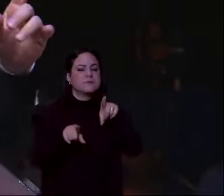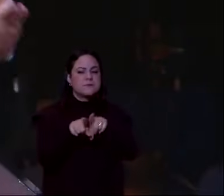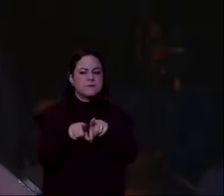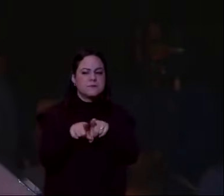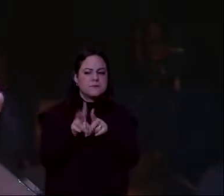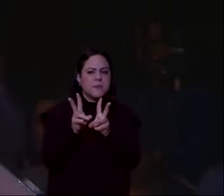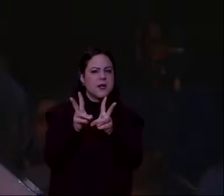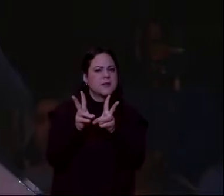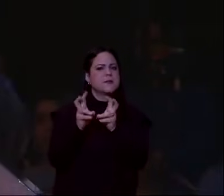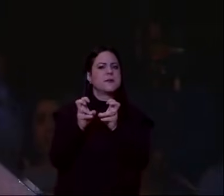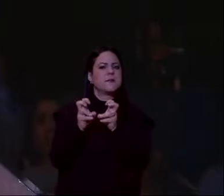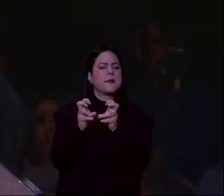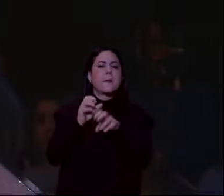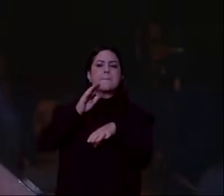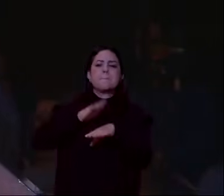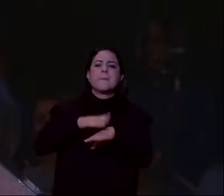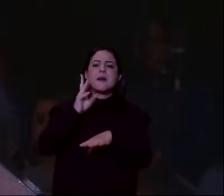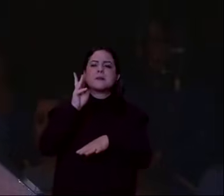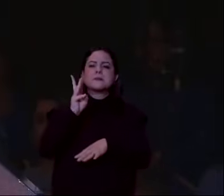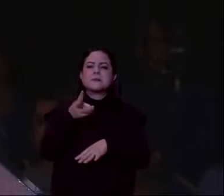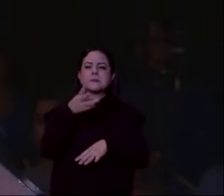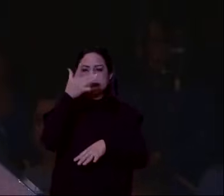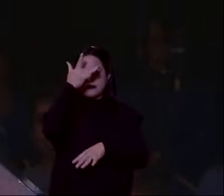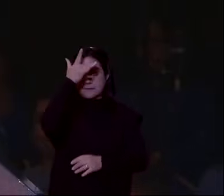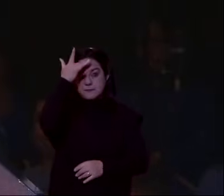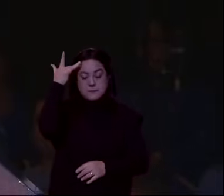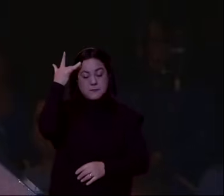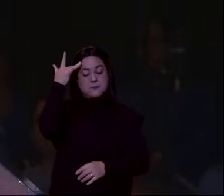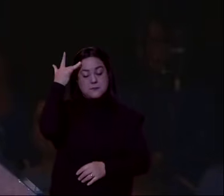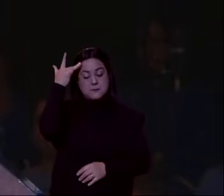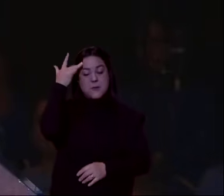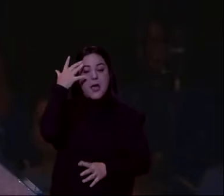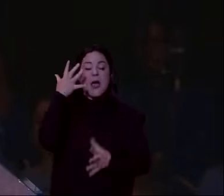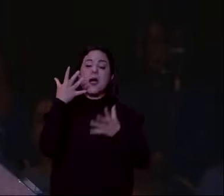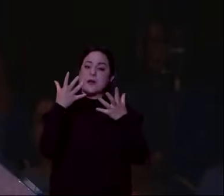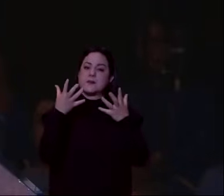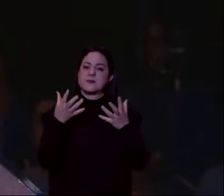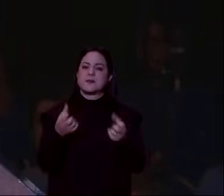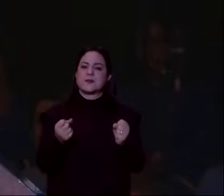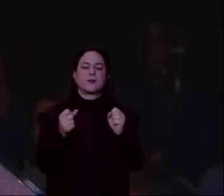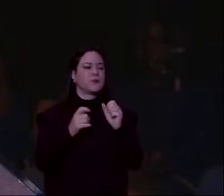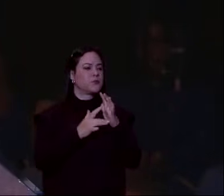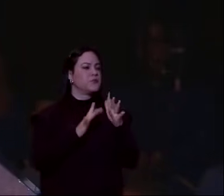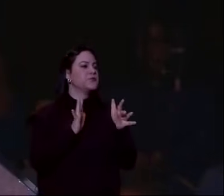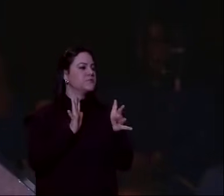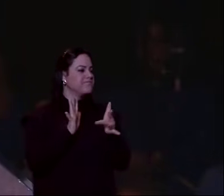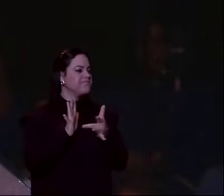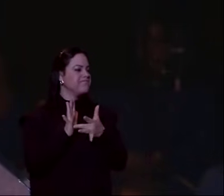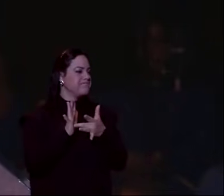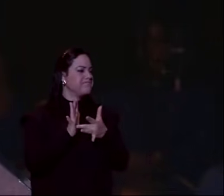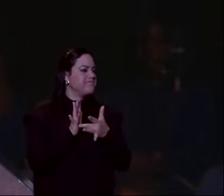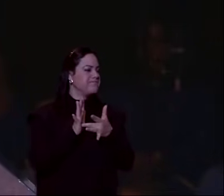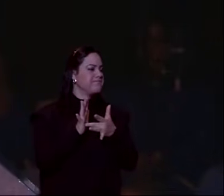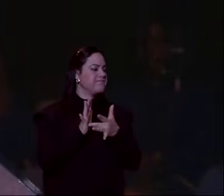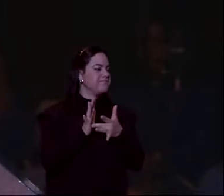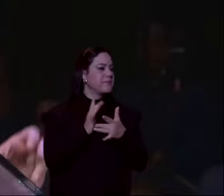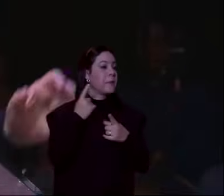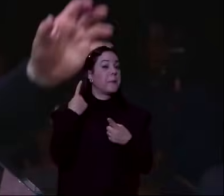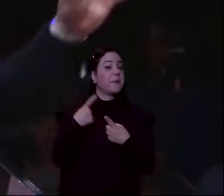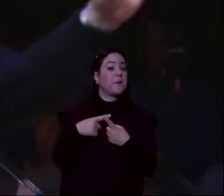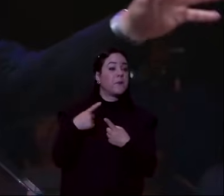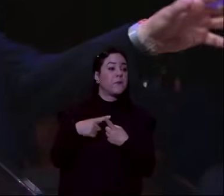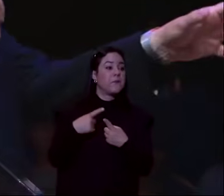mensagem, e mais de 3.000 pessoas chegaram a entregar sua vida a Jesus, porque